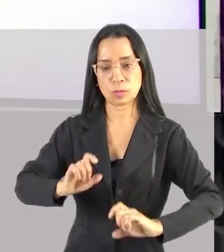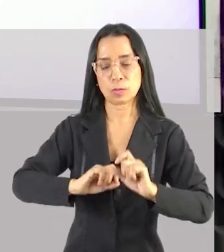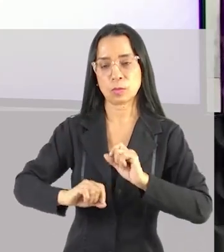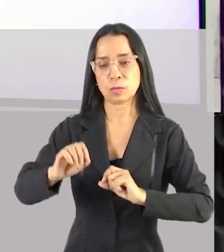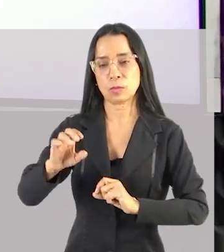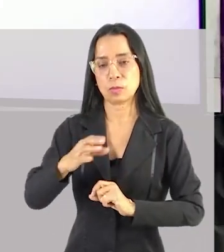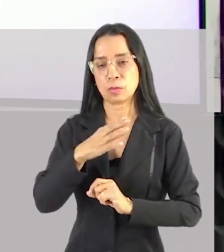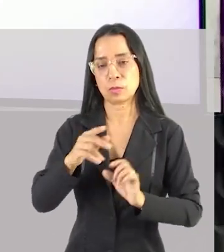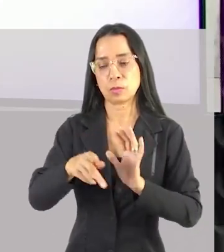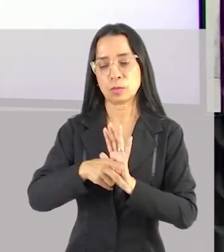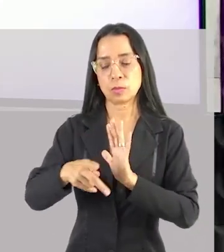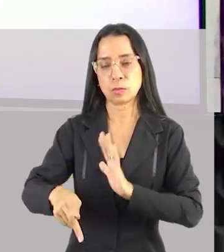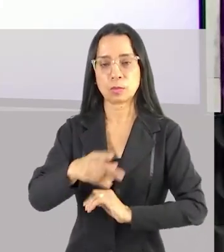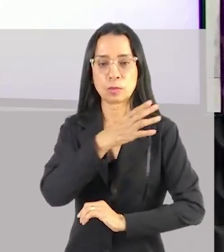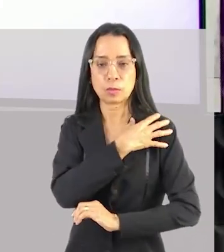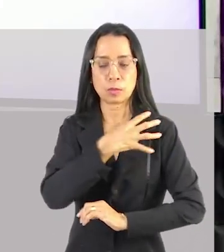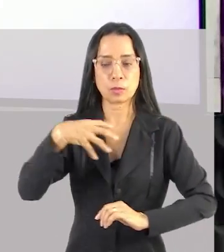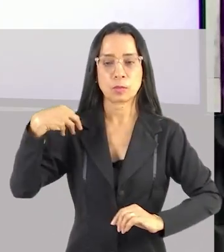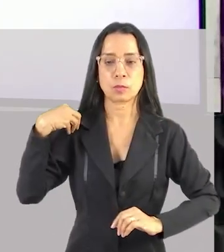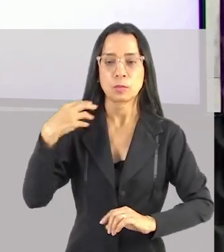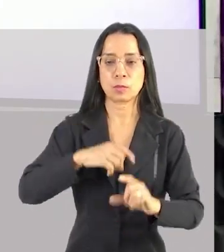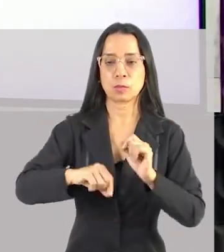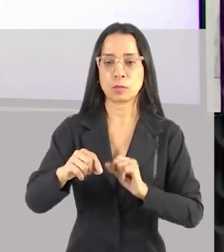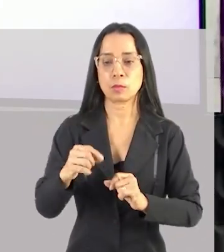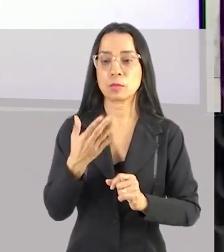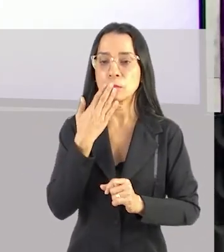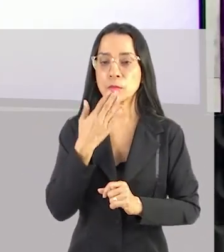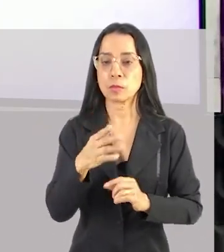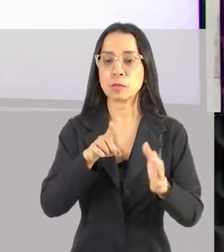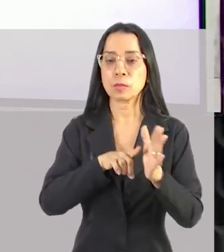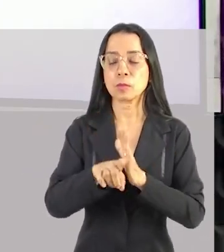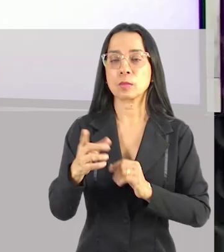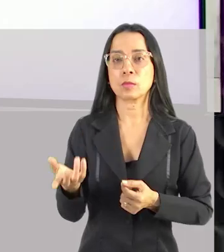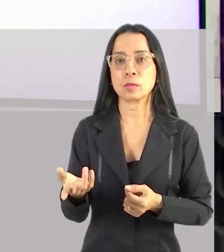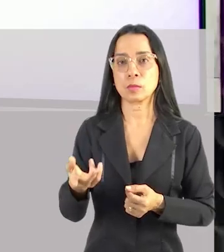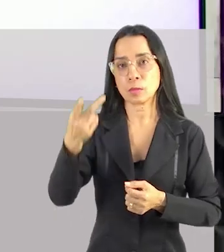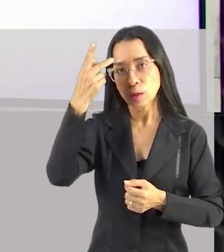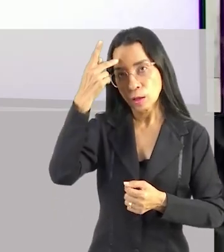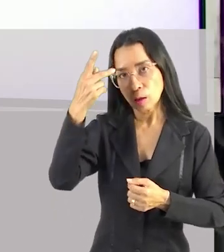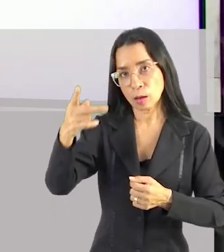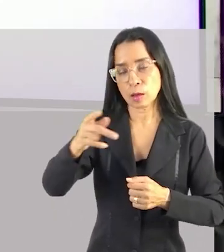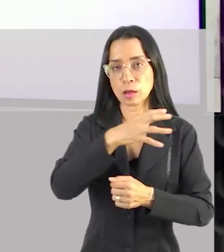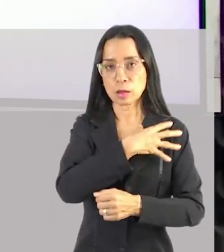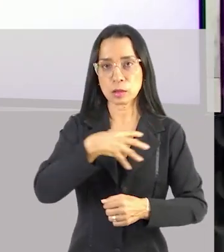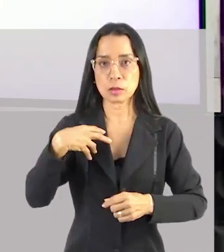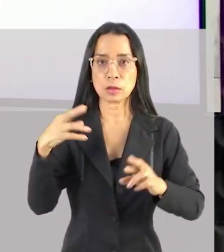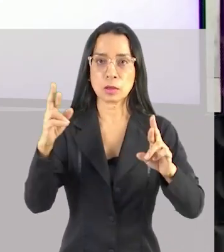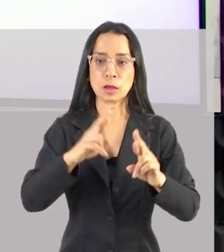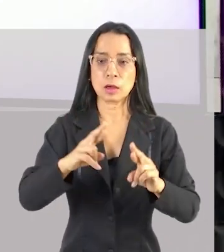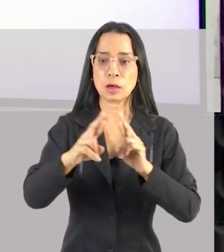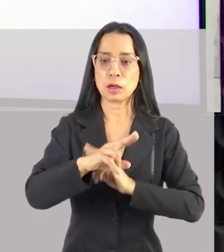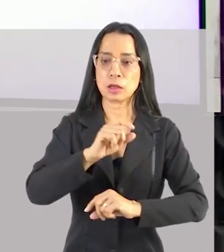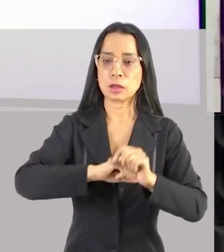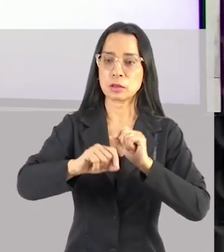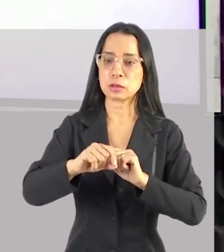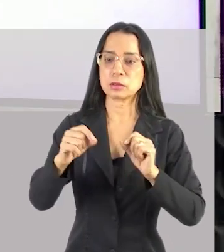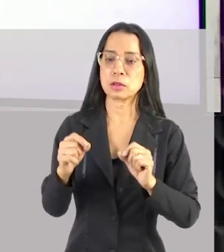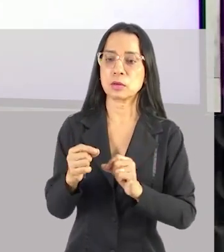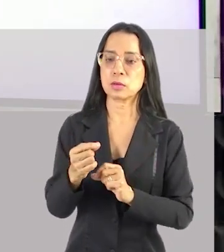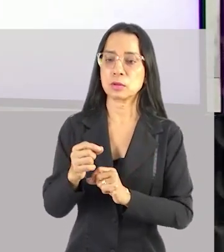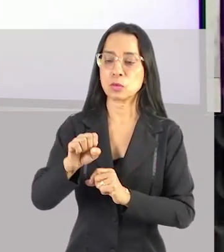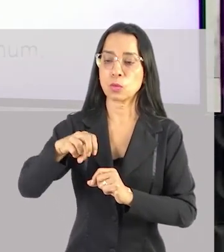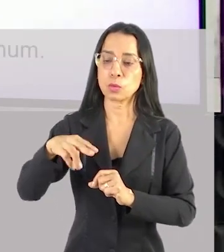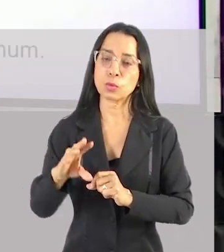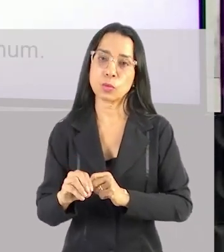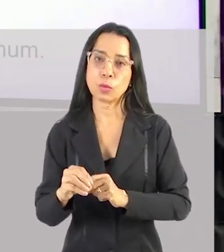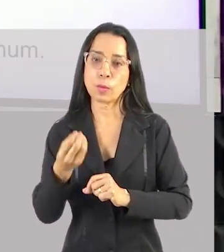do Aristóteles. O que pede a questão? Para Aristóteles, a relação entre o sumo bem e a organização da